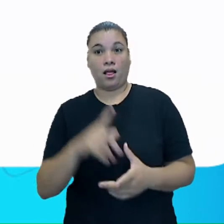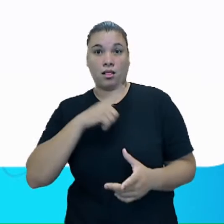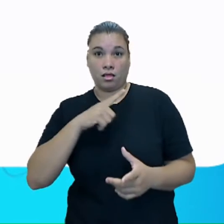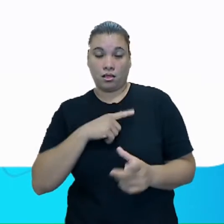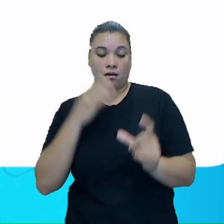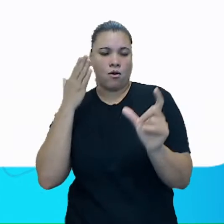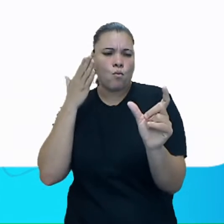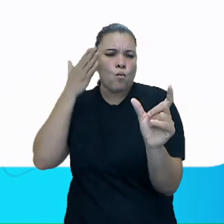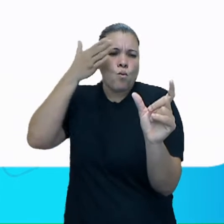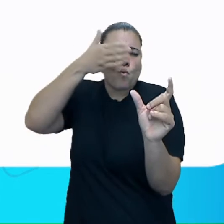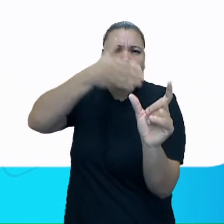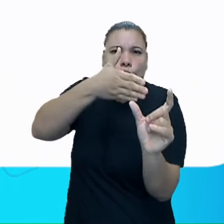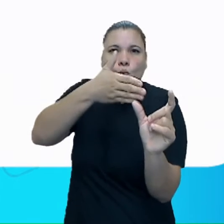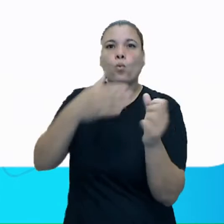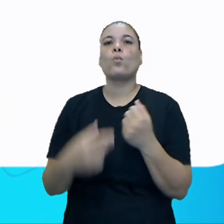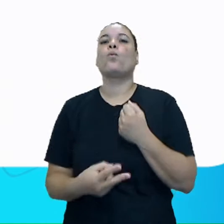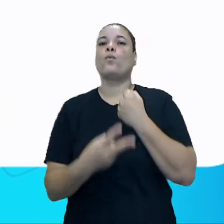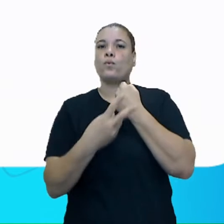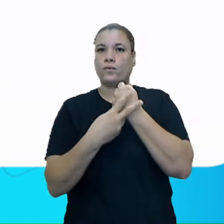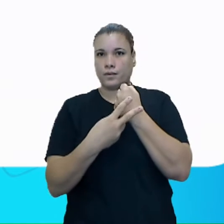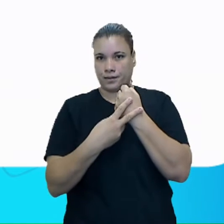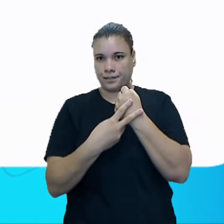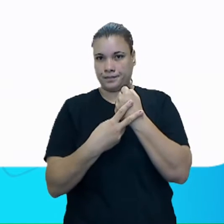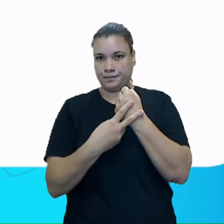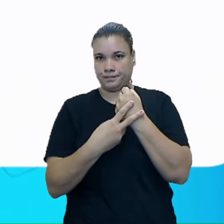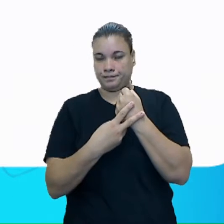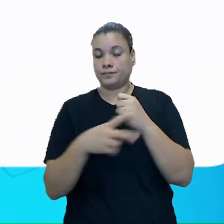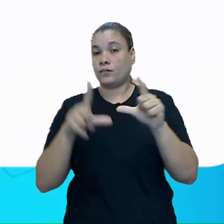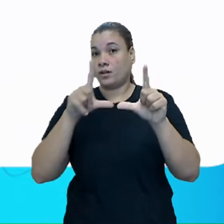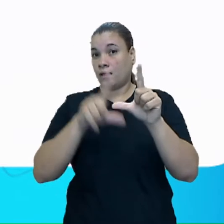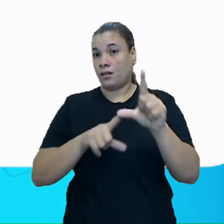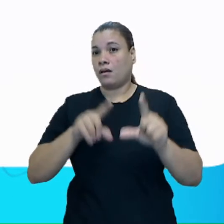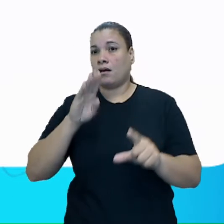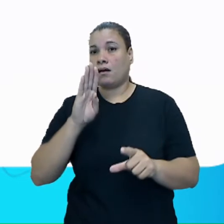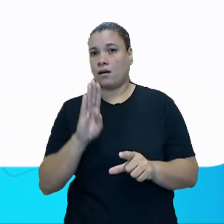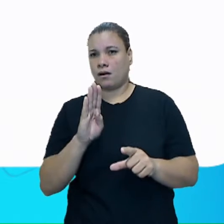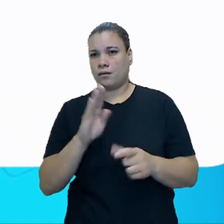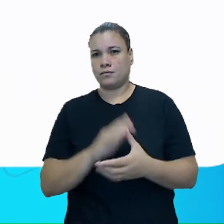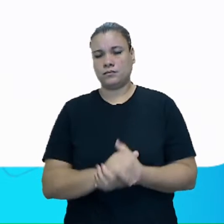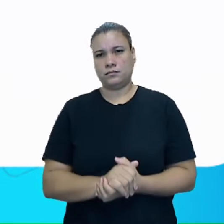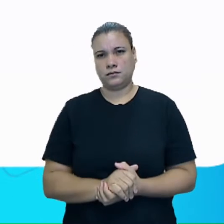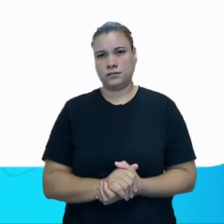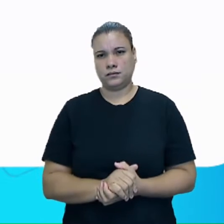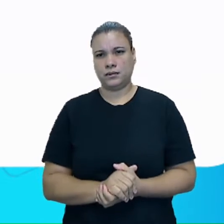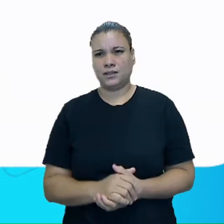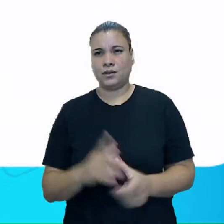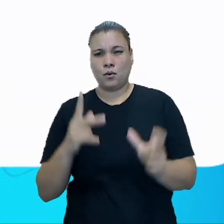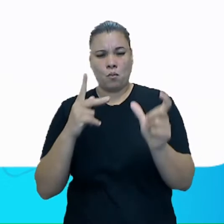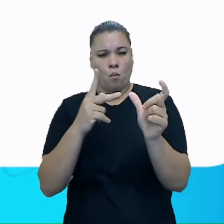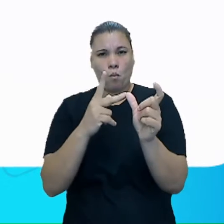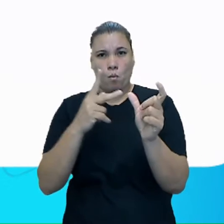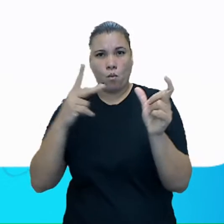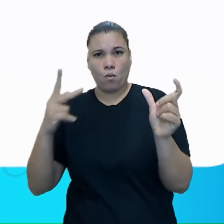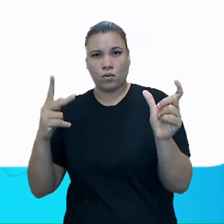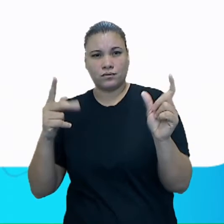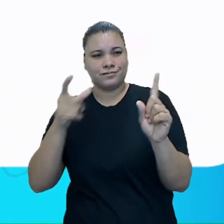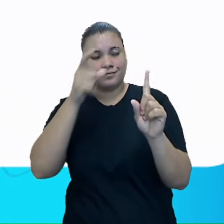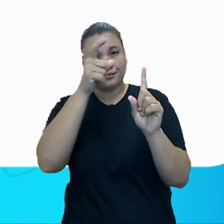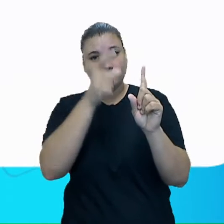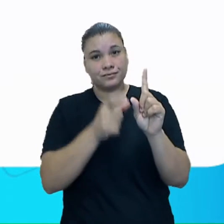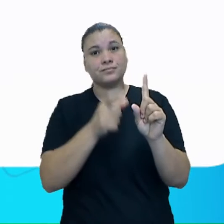Quando eu falo de predicativo do sujeito, eu estou falando de uma característica que se refere ao